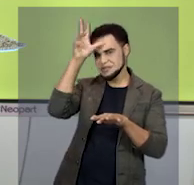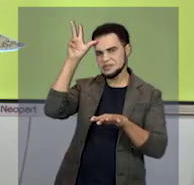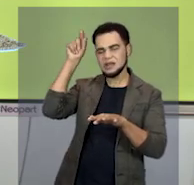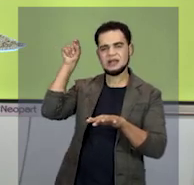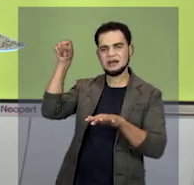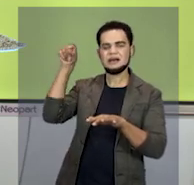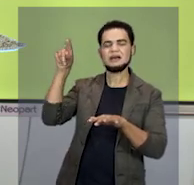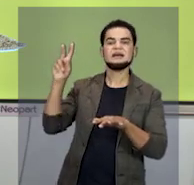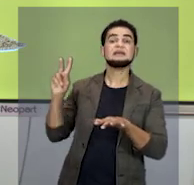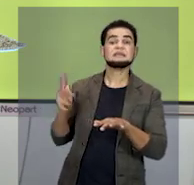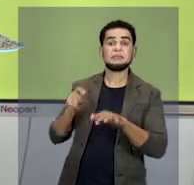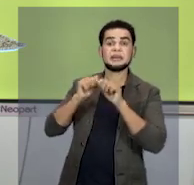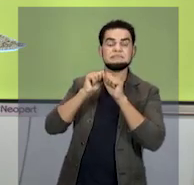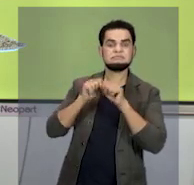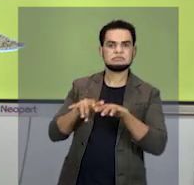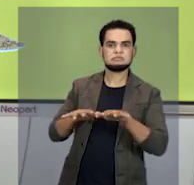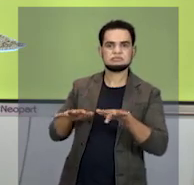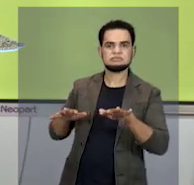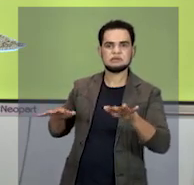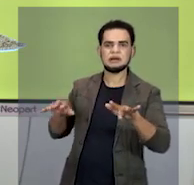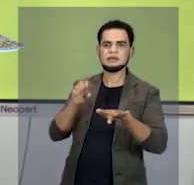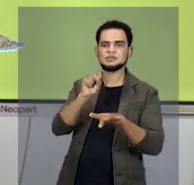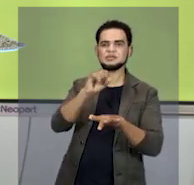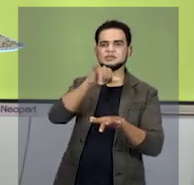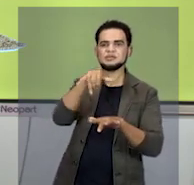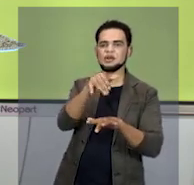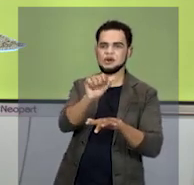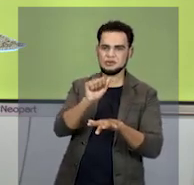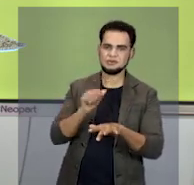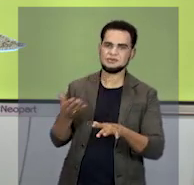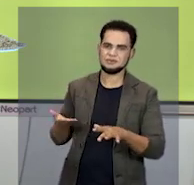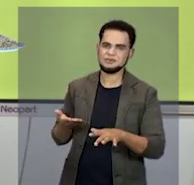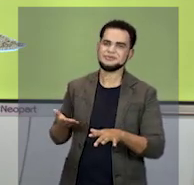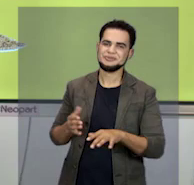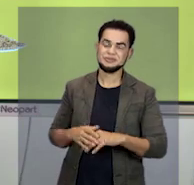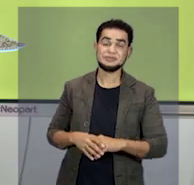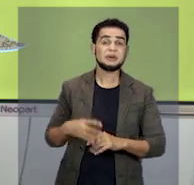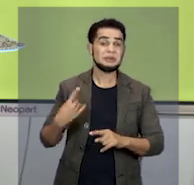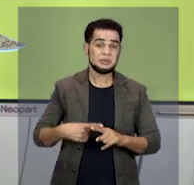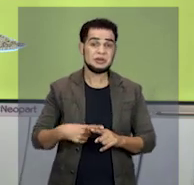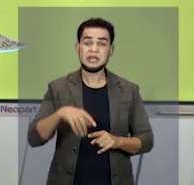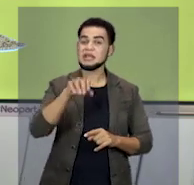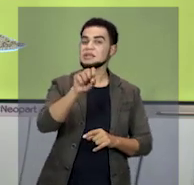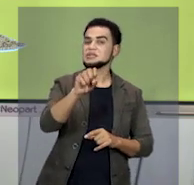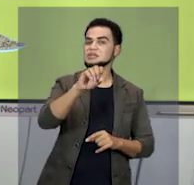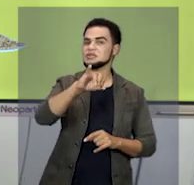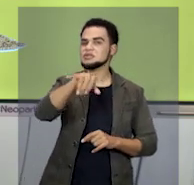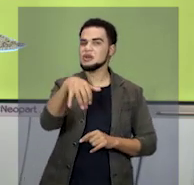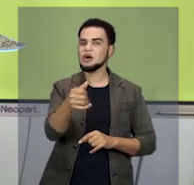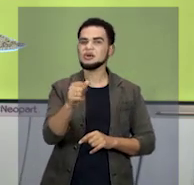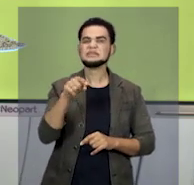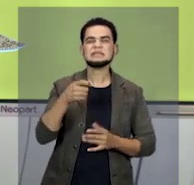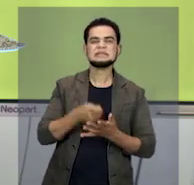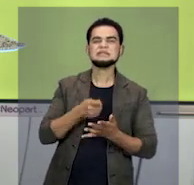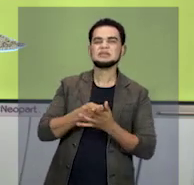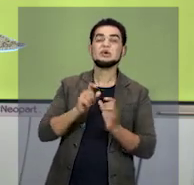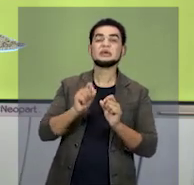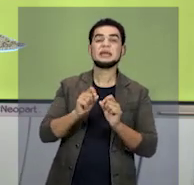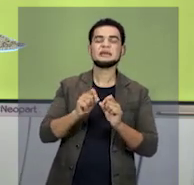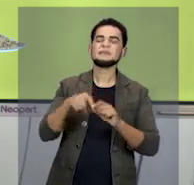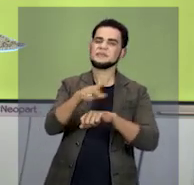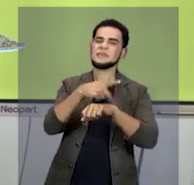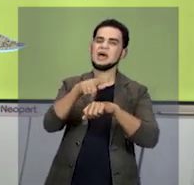da soja hoje, porque a soja, né, ela é um produto exigido muito pelo mercado